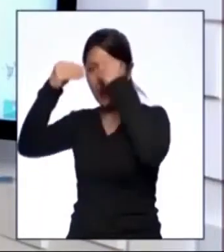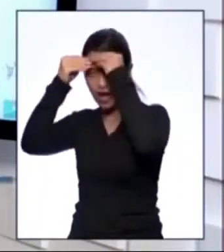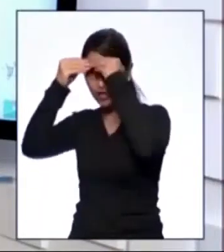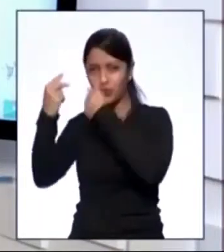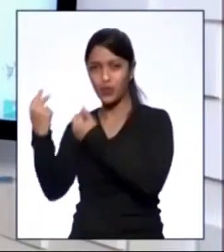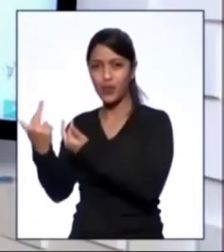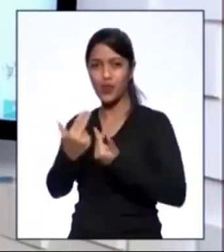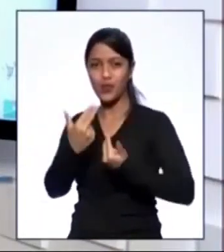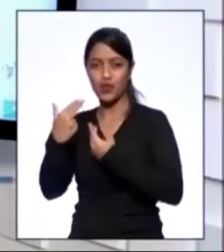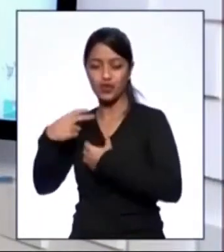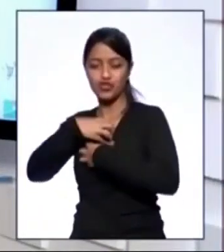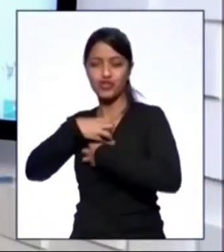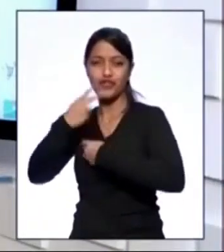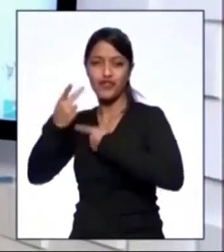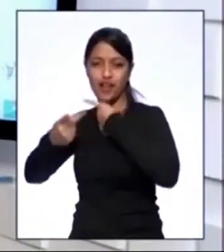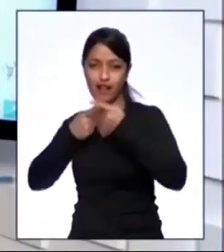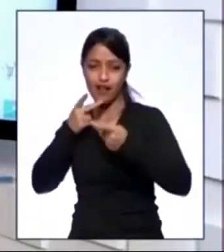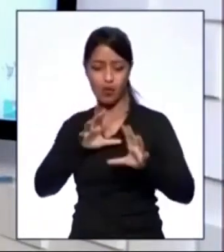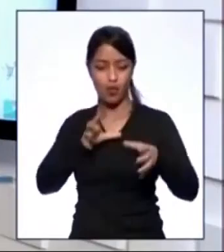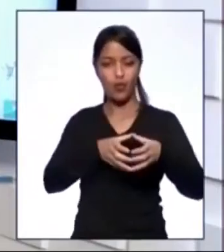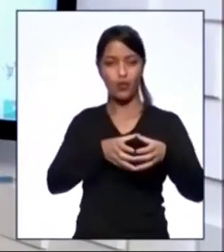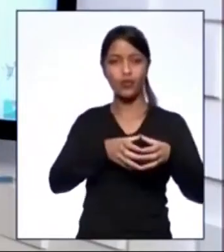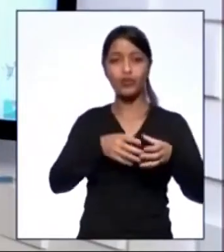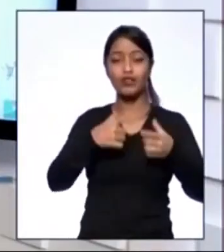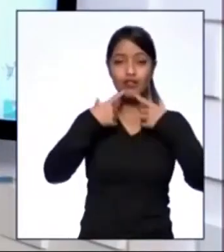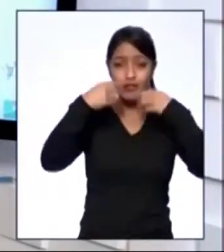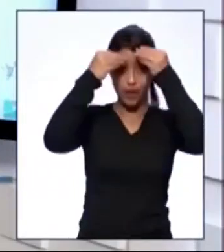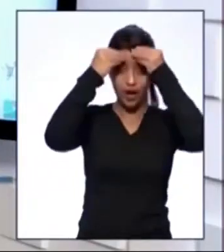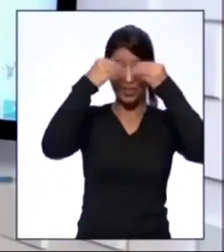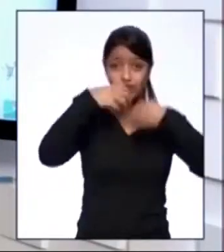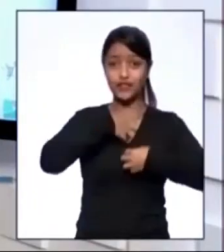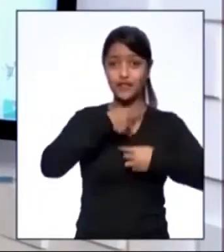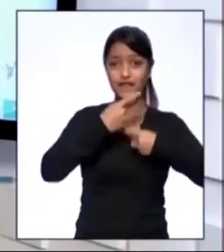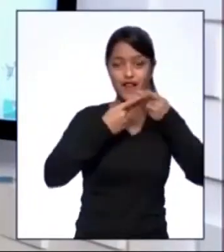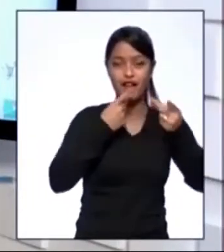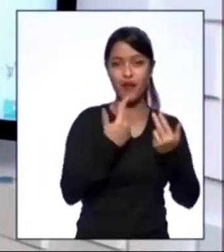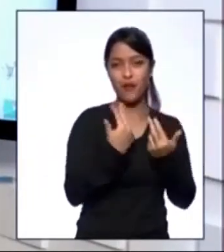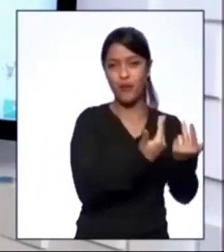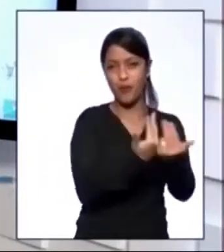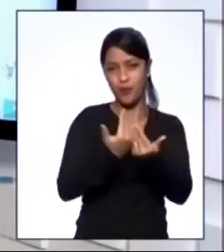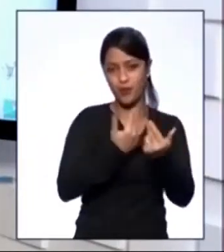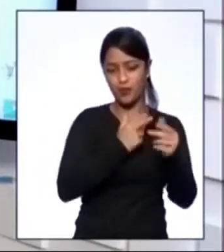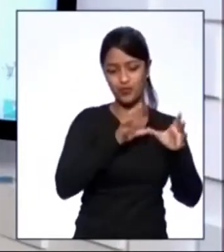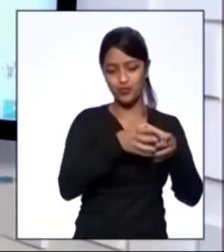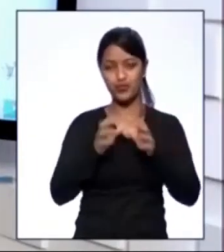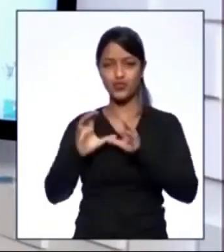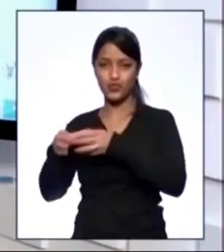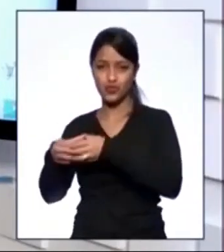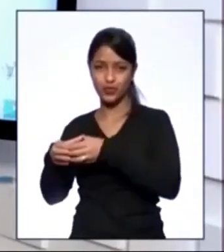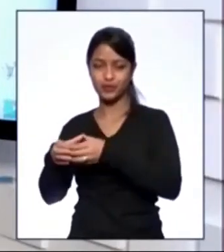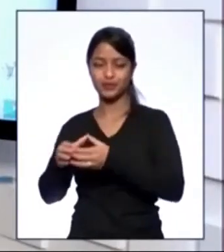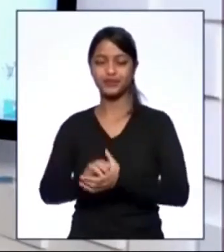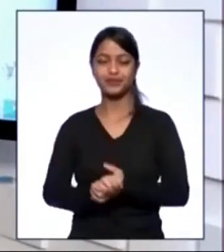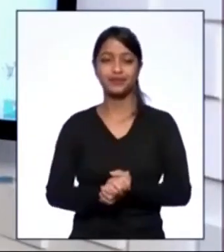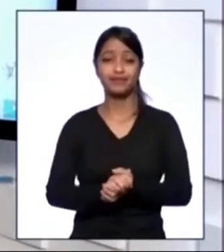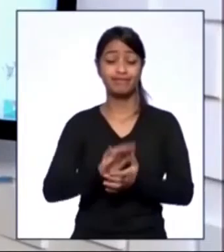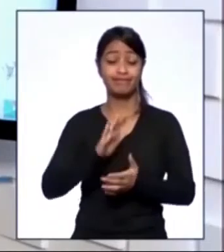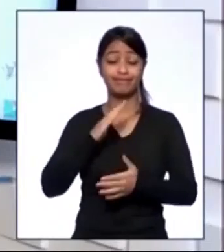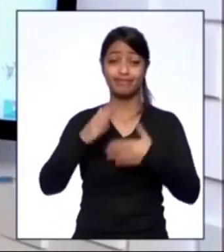fechados, né? Que são essas linguagens específicas desses grupos, tá? É estranho que você descobre que você